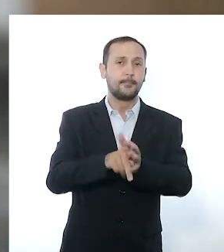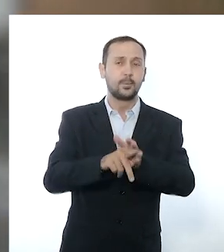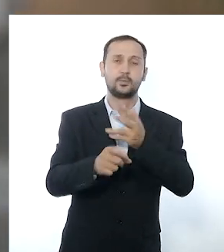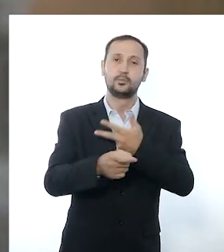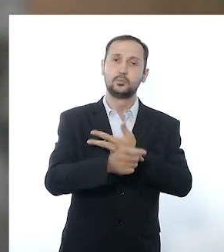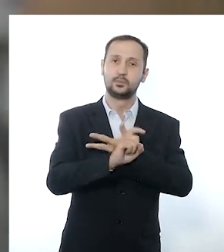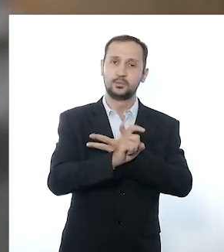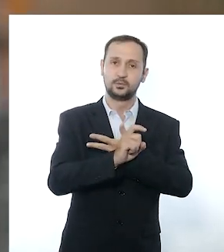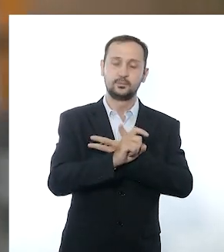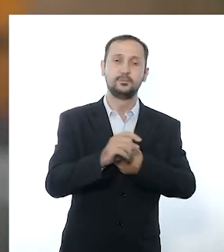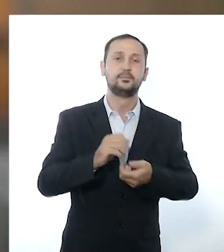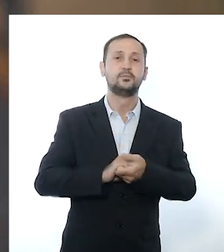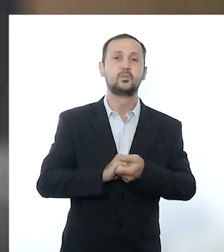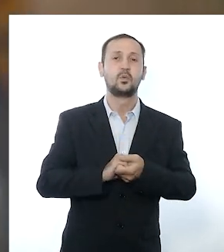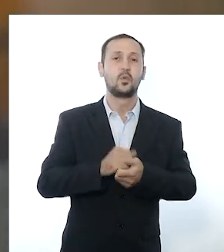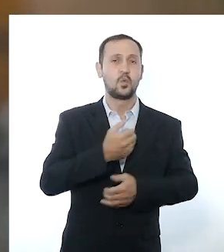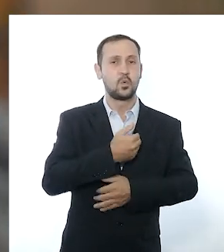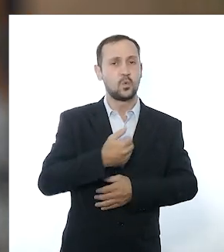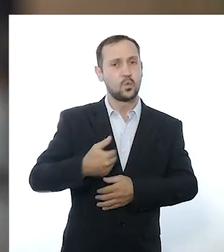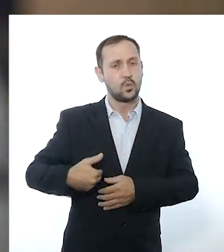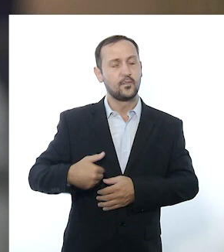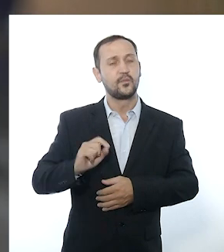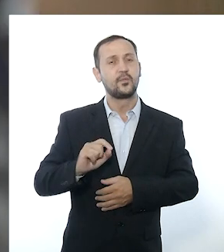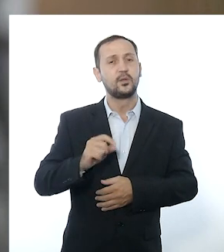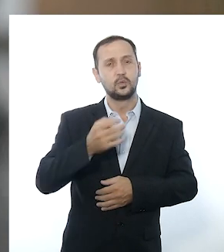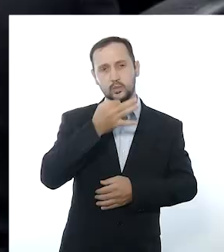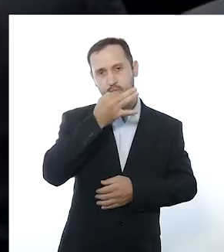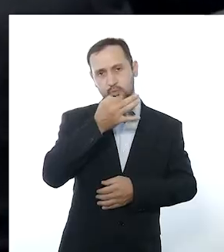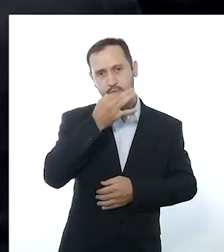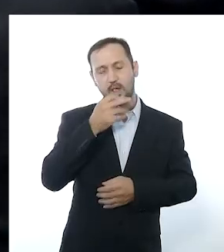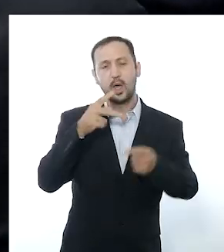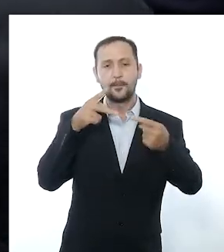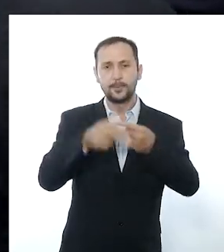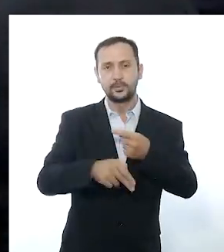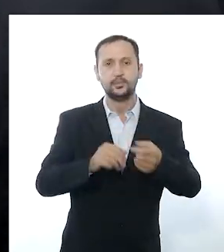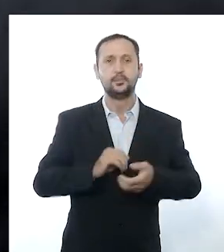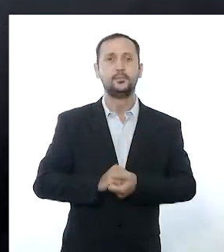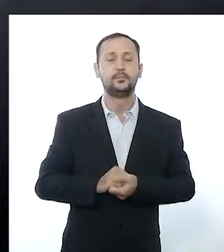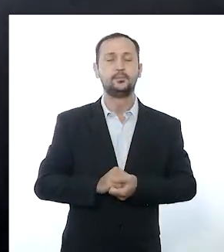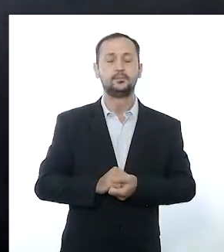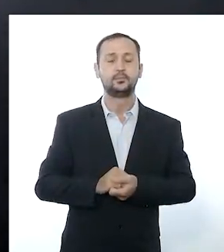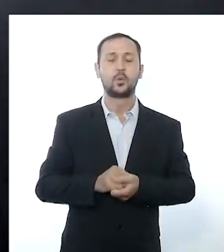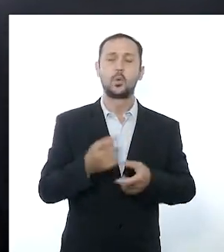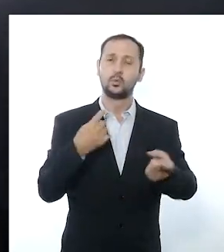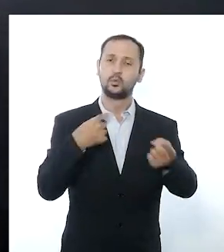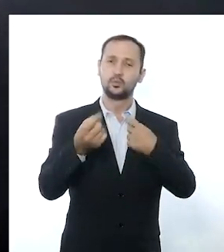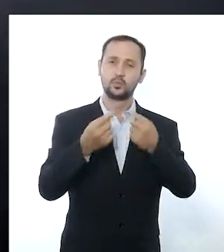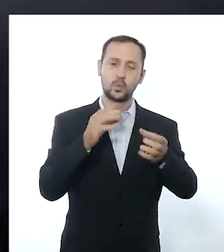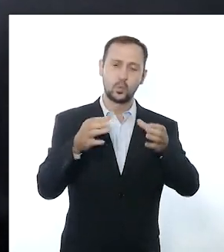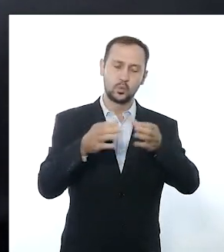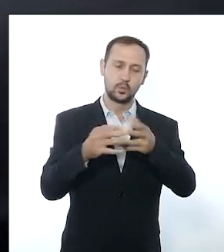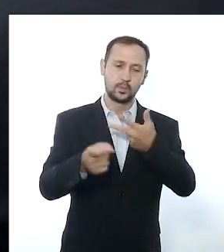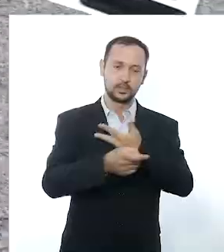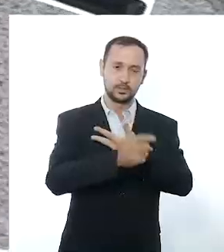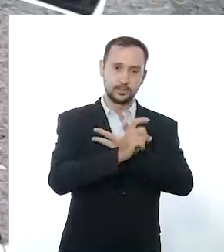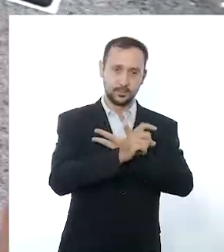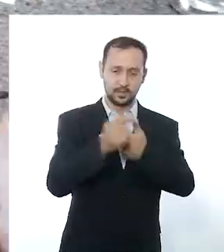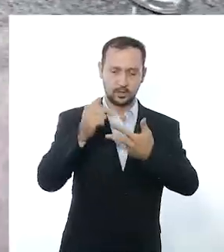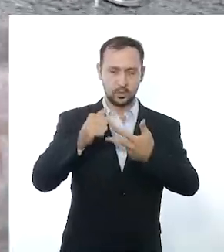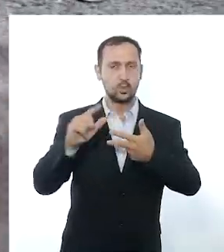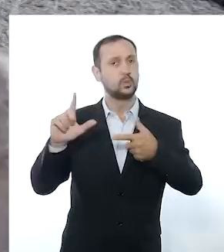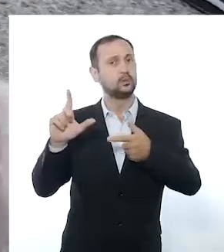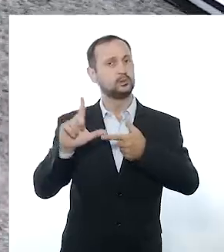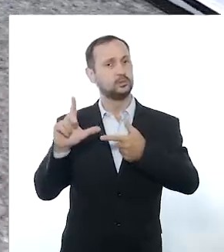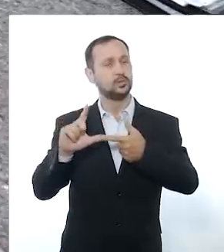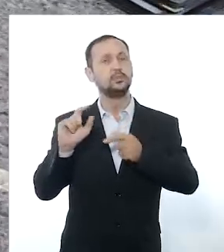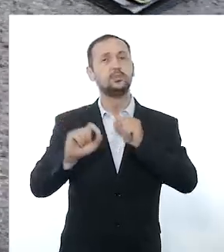O governo chegou a cogitar o fim desse abono. O diálogo aberto entre Executivo e Assembleia Legislativa, que até criou